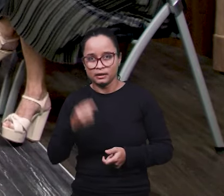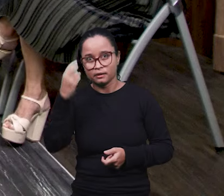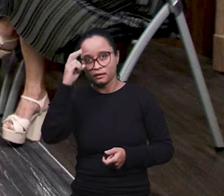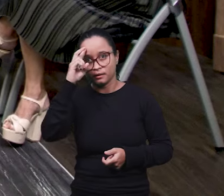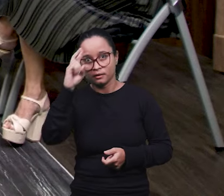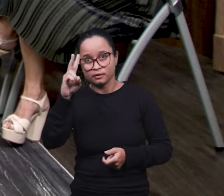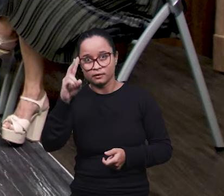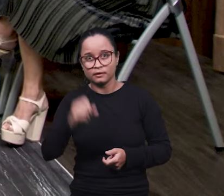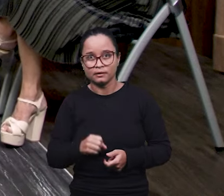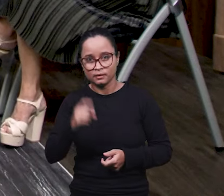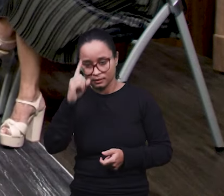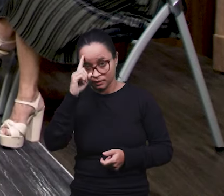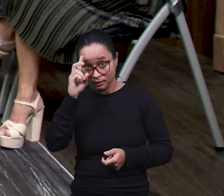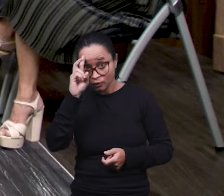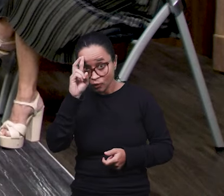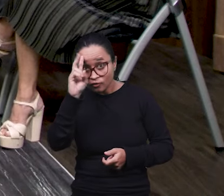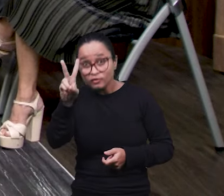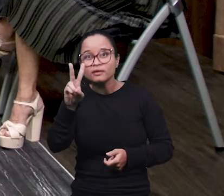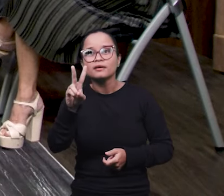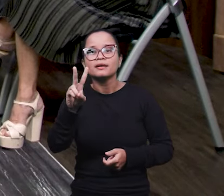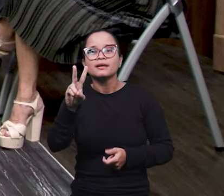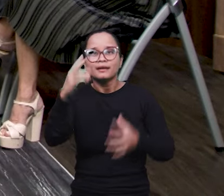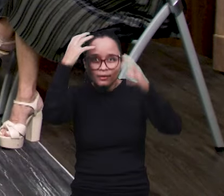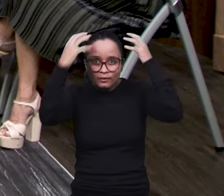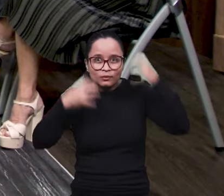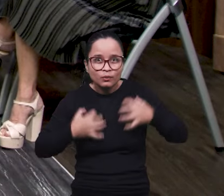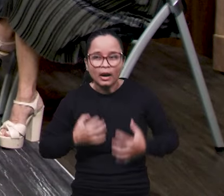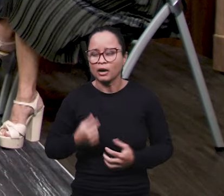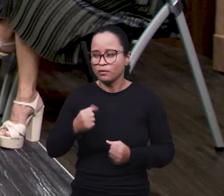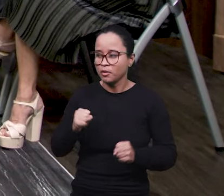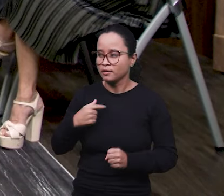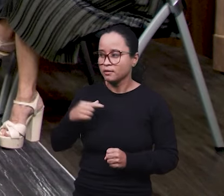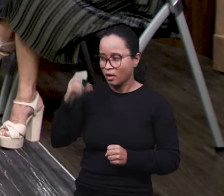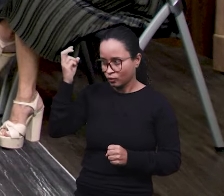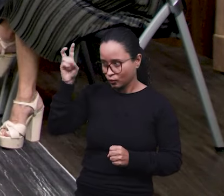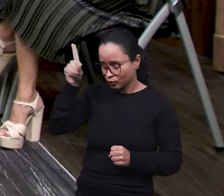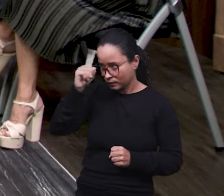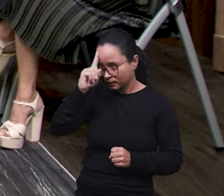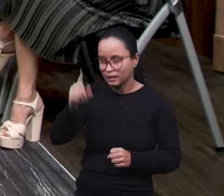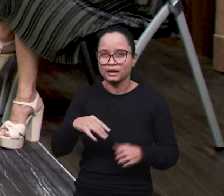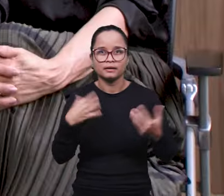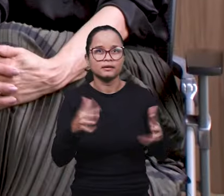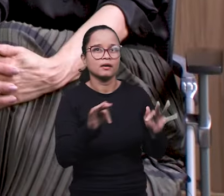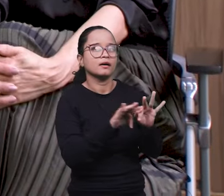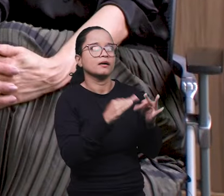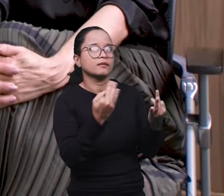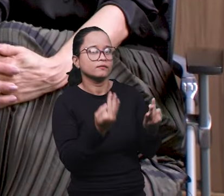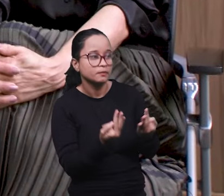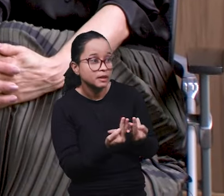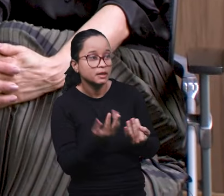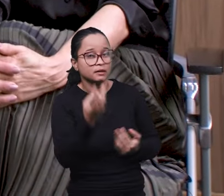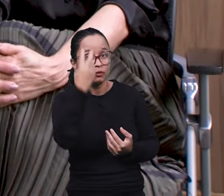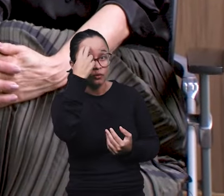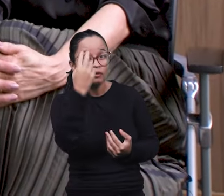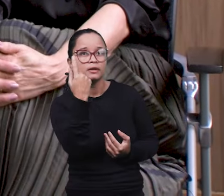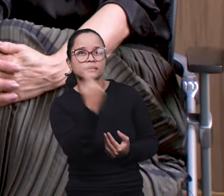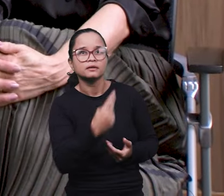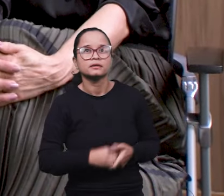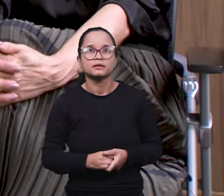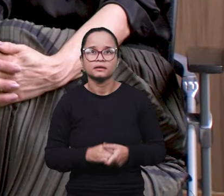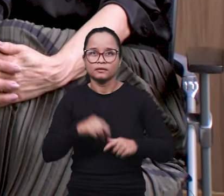tomar eu perguntava eu posso tomar todo dia porque eu tô acostumada a tomar banho todo dia mas se eles assim cada família tem os seus costumes então das meus